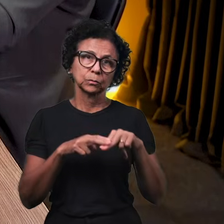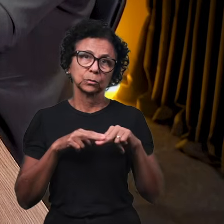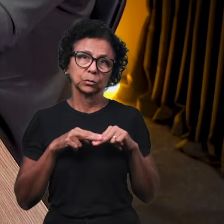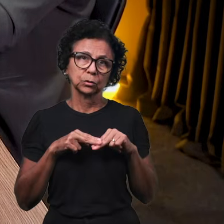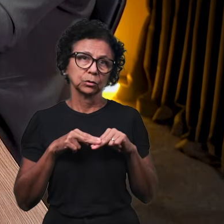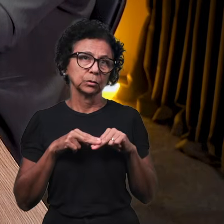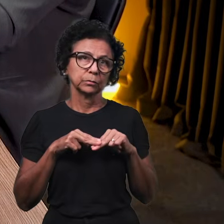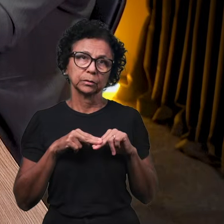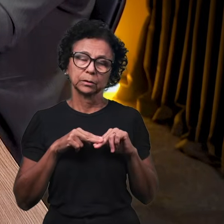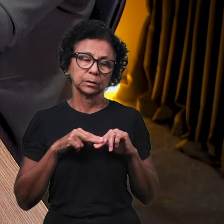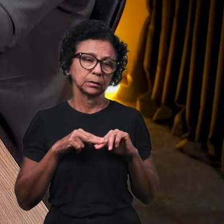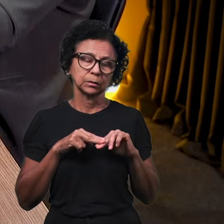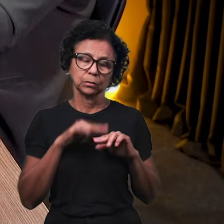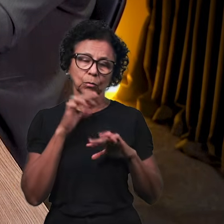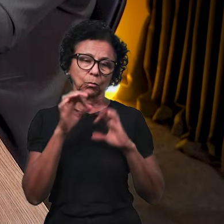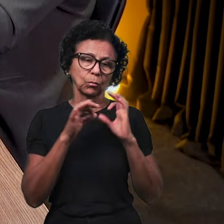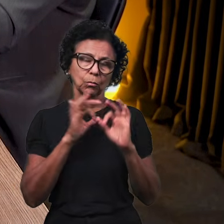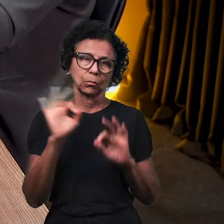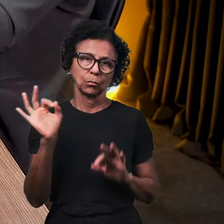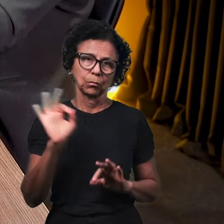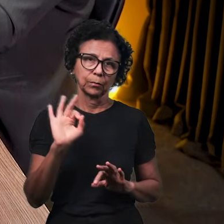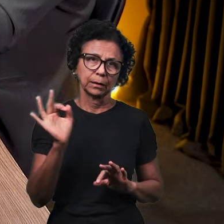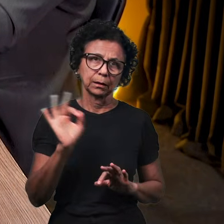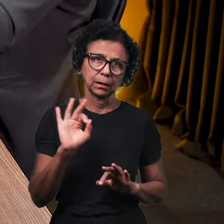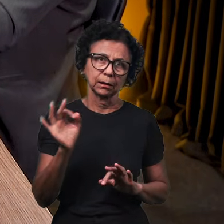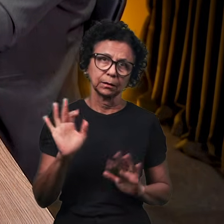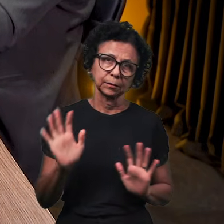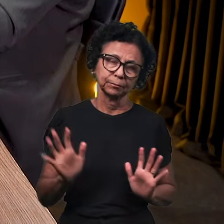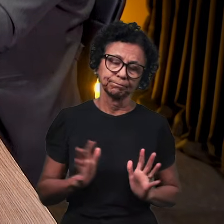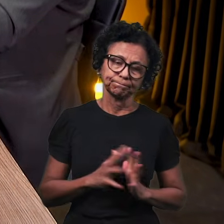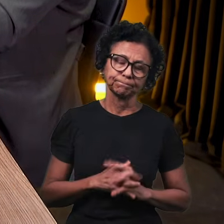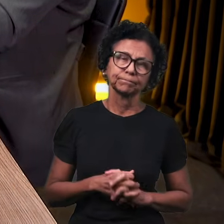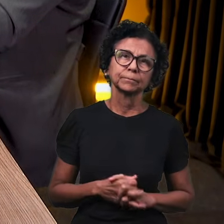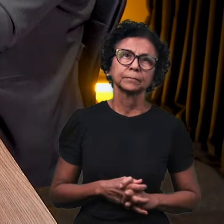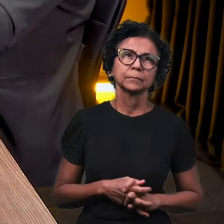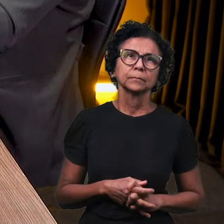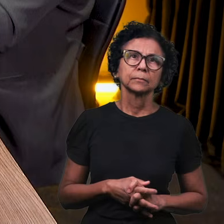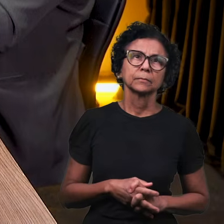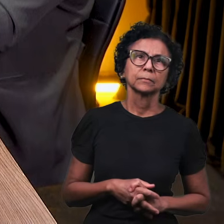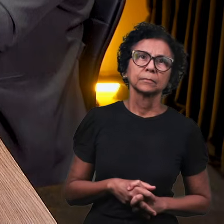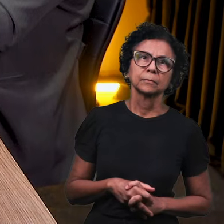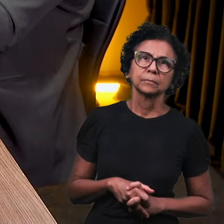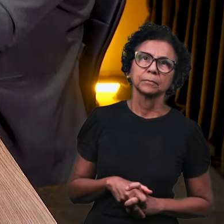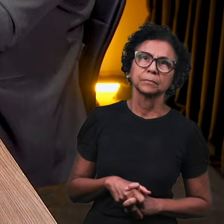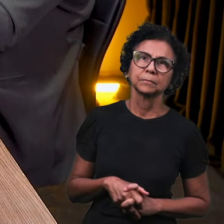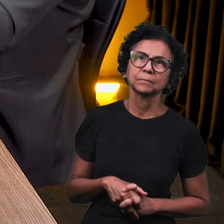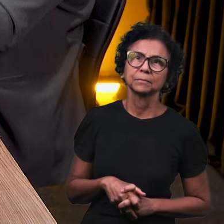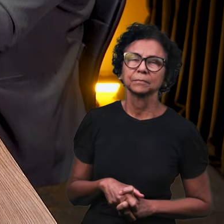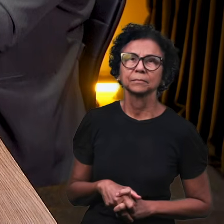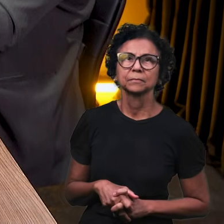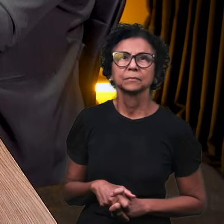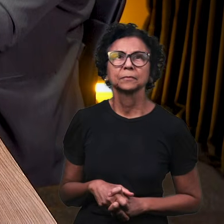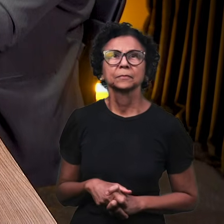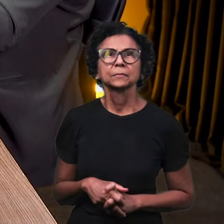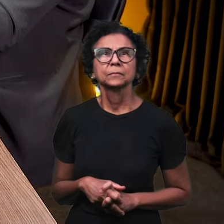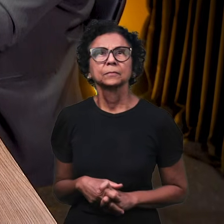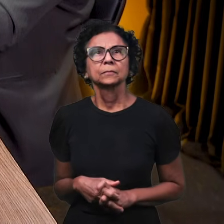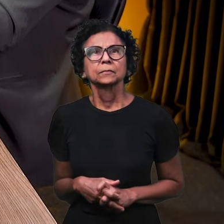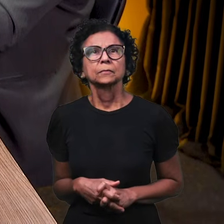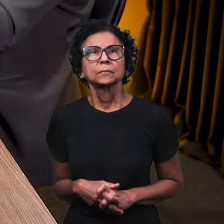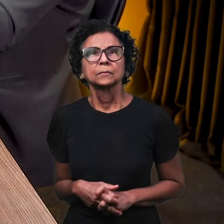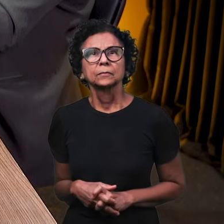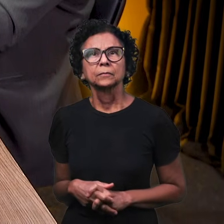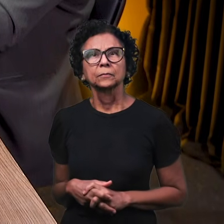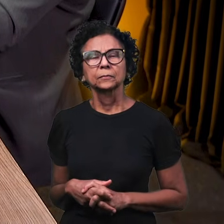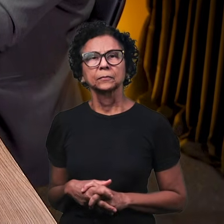nós estamos atravessando aí esse governo assistencialista, né? Enfim. Ok. O texto,